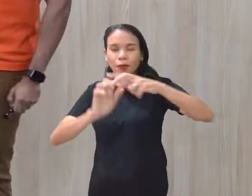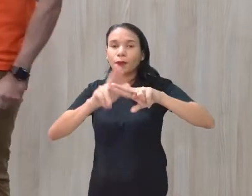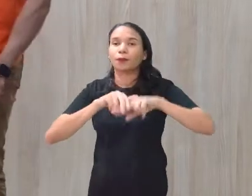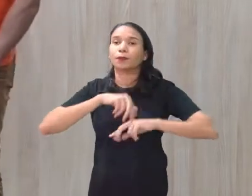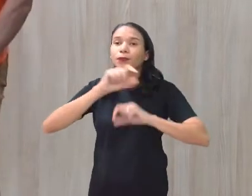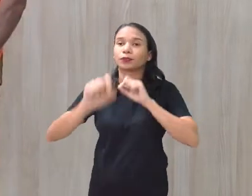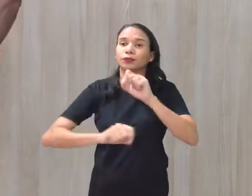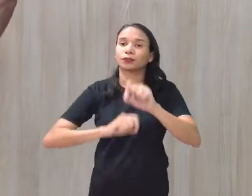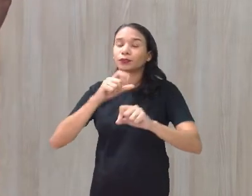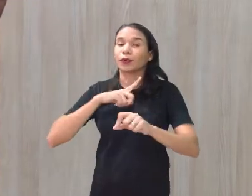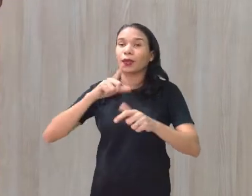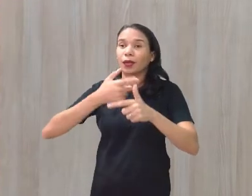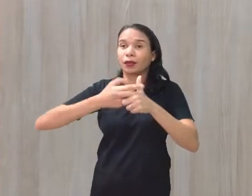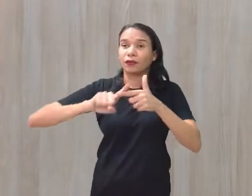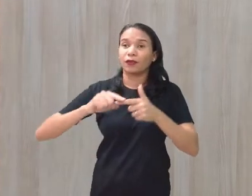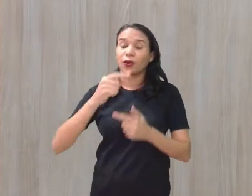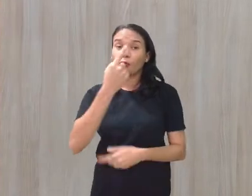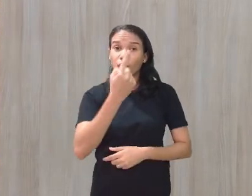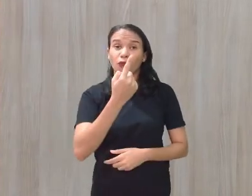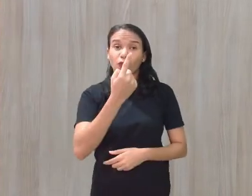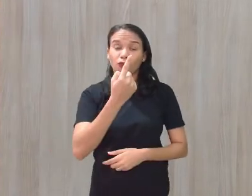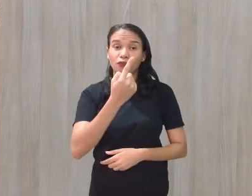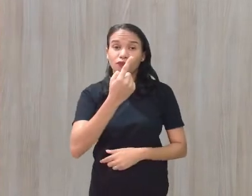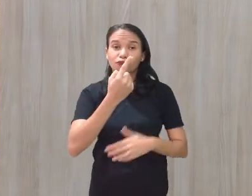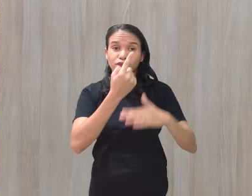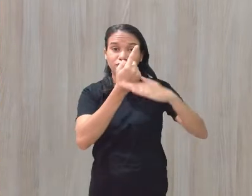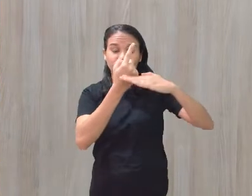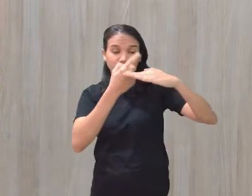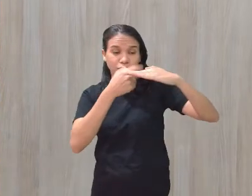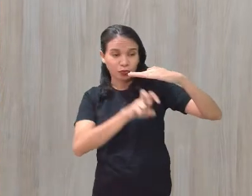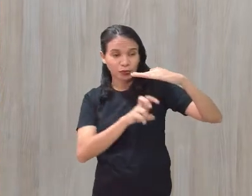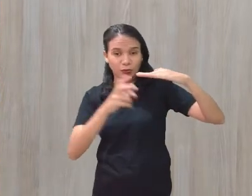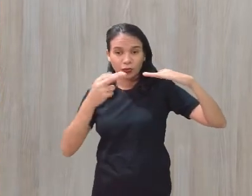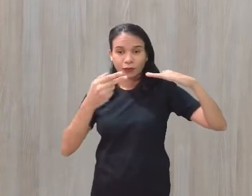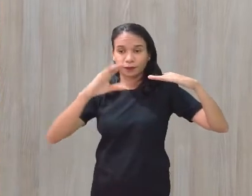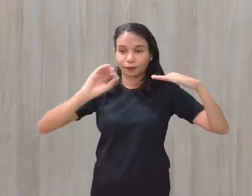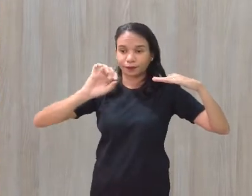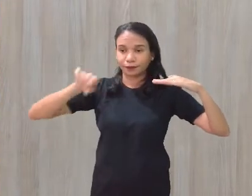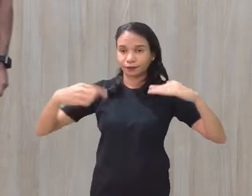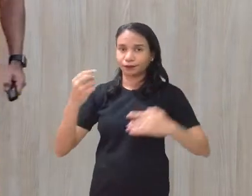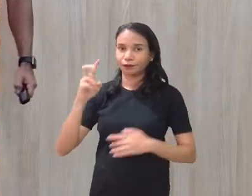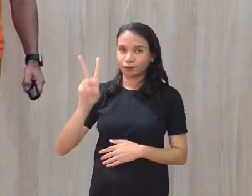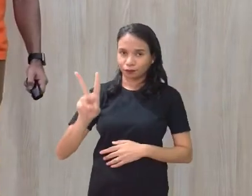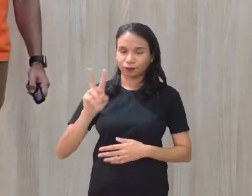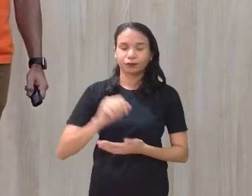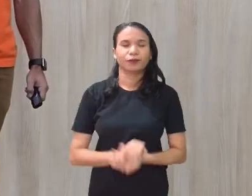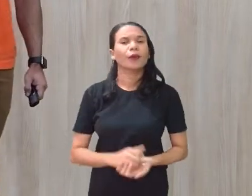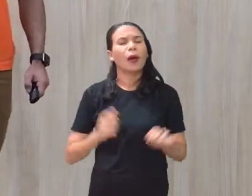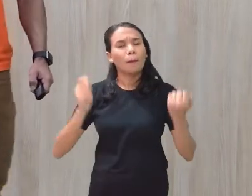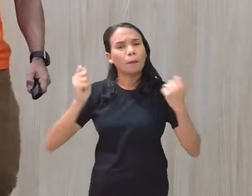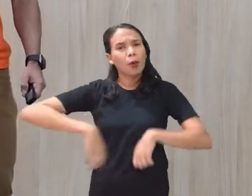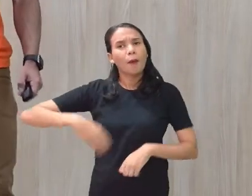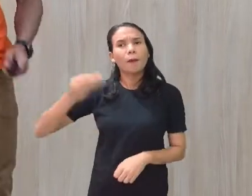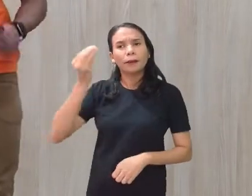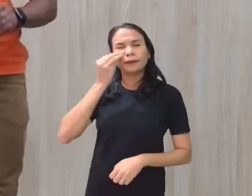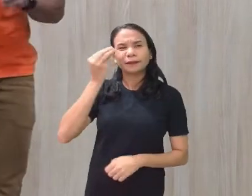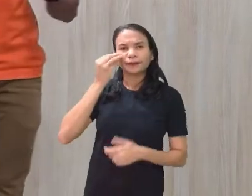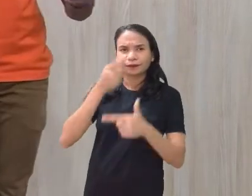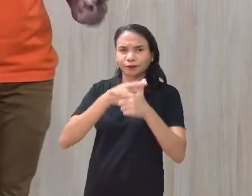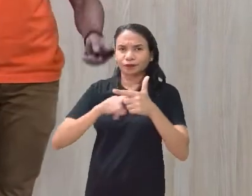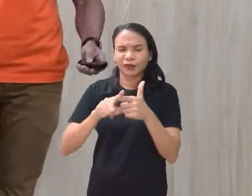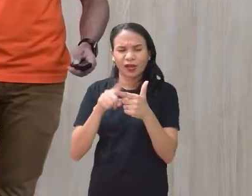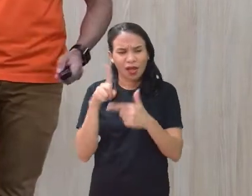dividir 1 por 5 e dê igual a 0,2. Pode notar que essa divisão aqui ela é